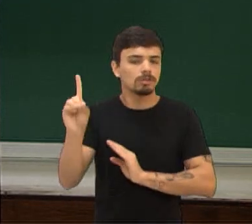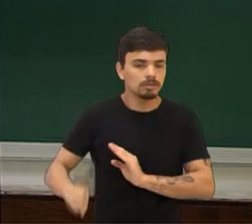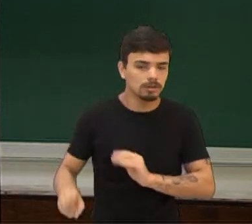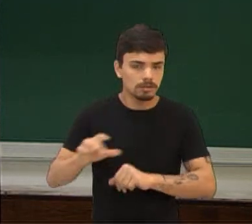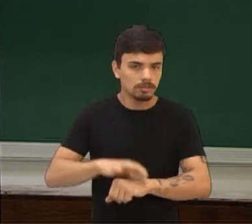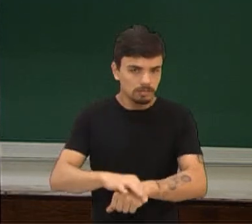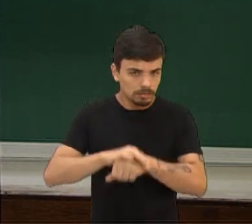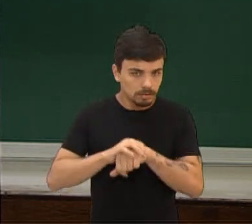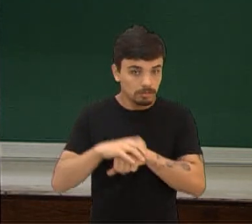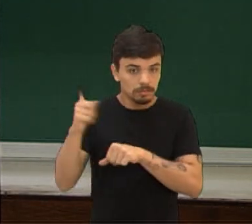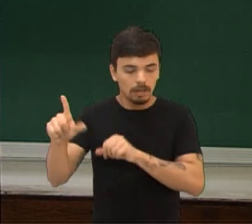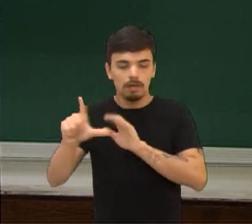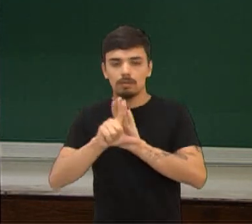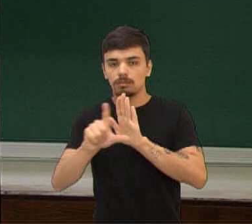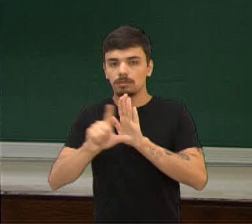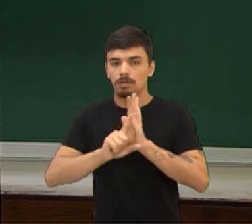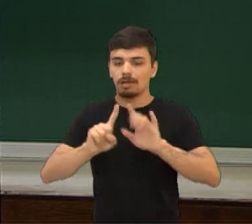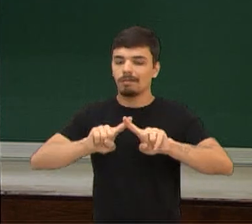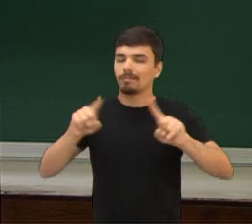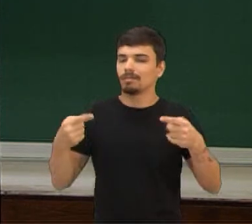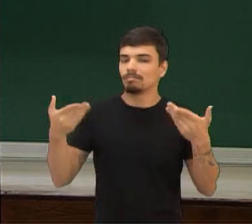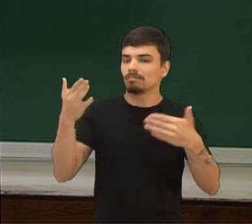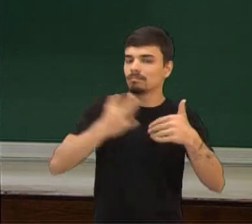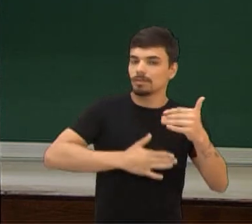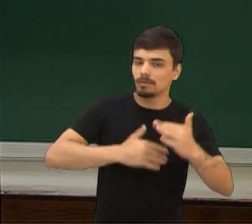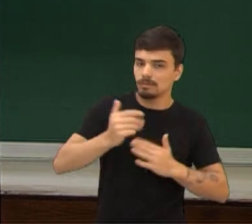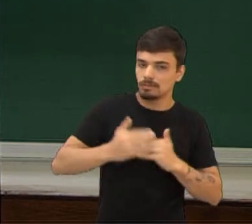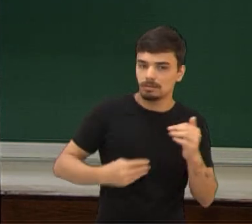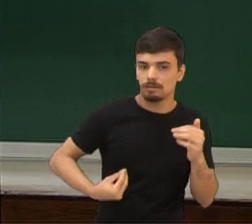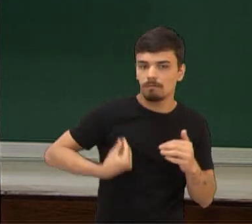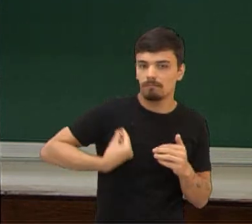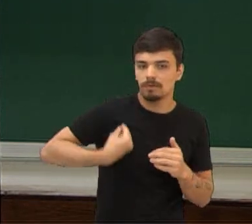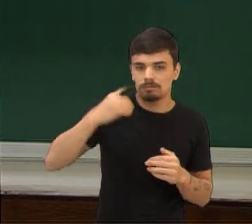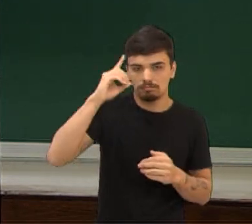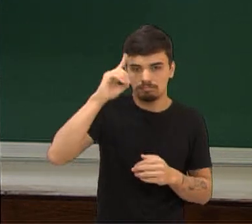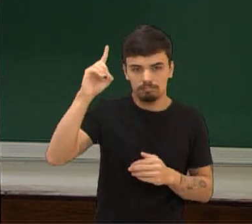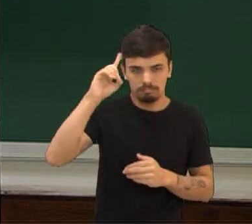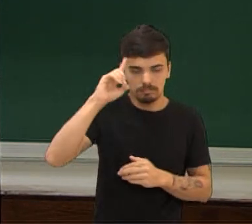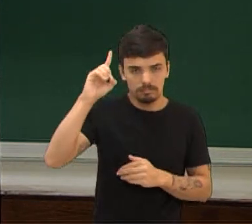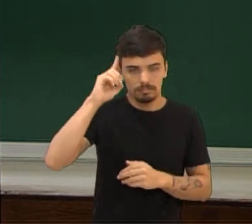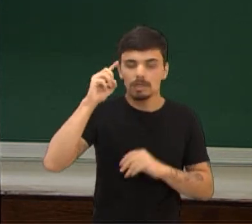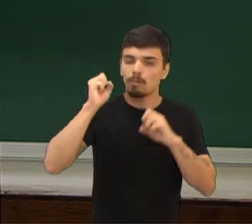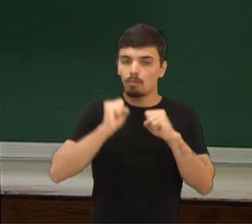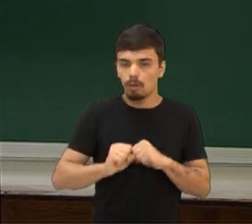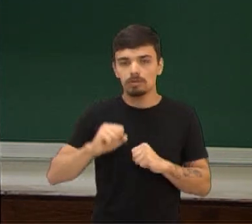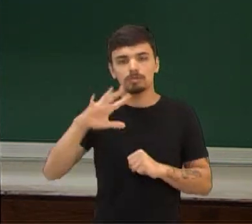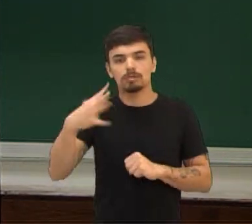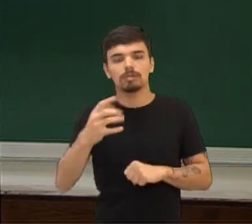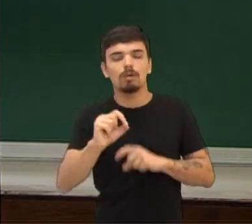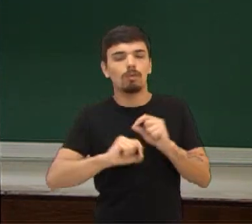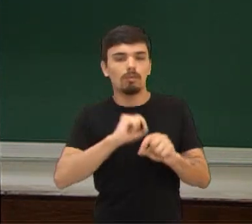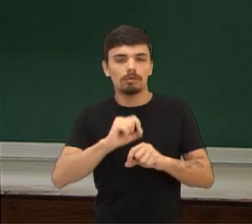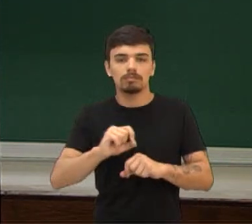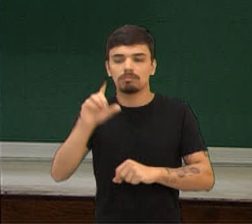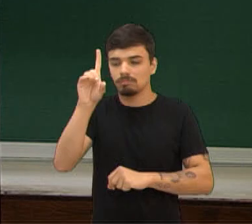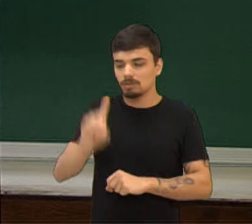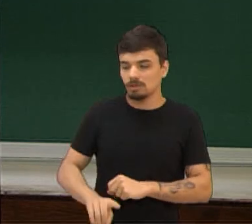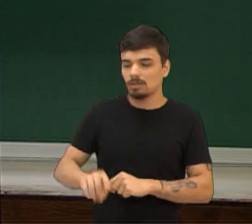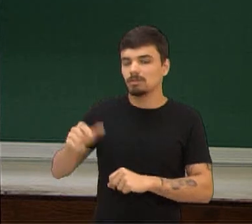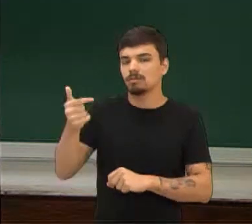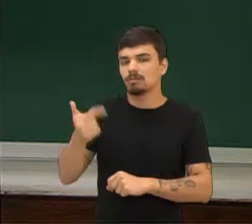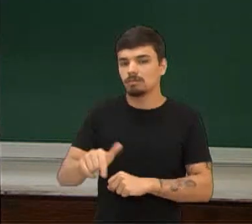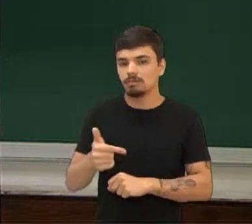na Constituição. Agora, na prática, na nossa vida cotidiana, pode ser que algum desses direitos ele não seja garantido de